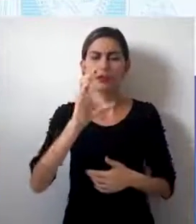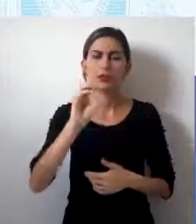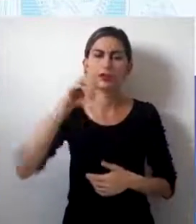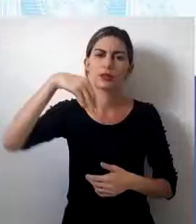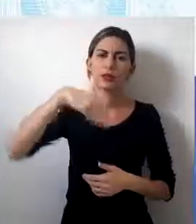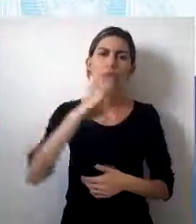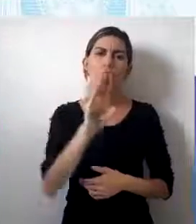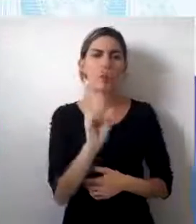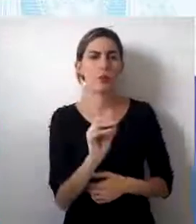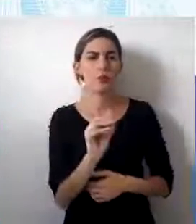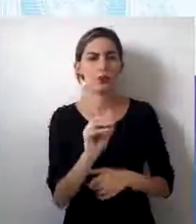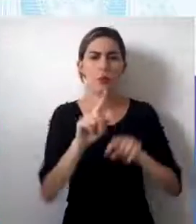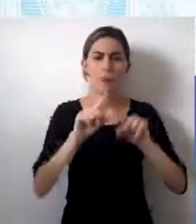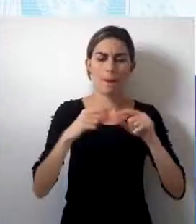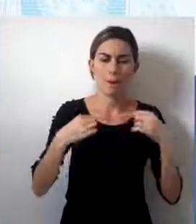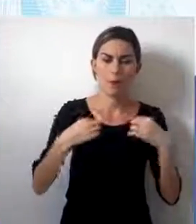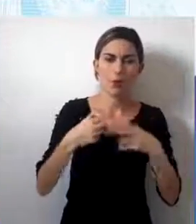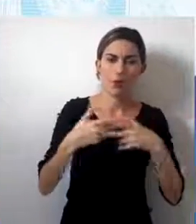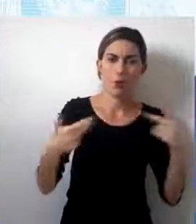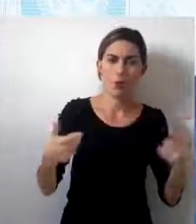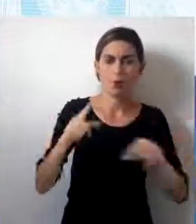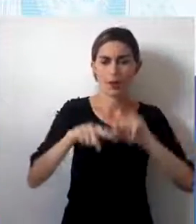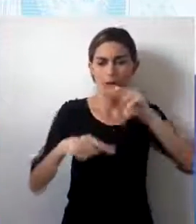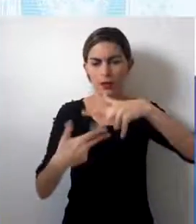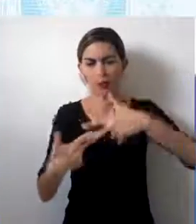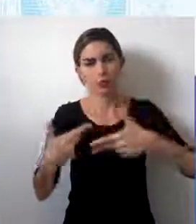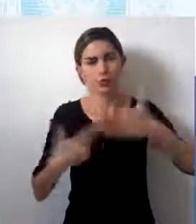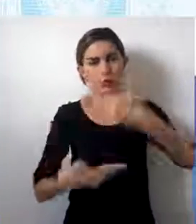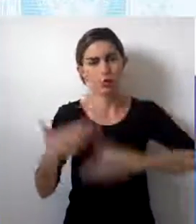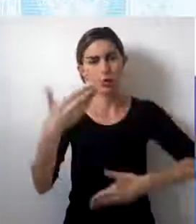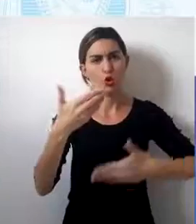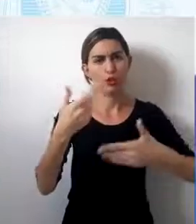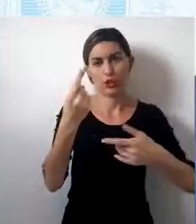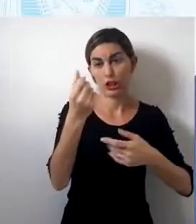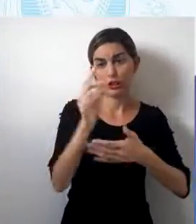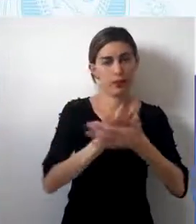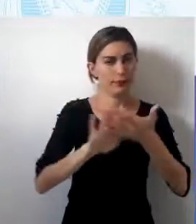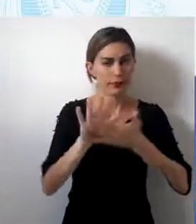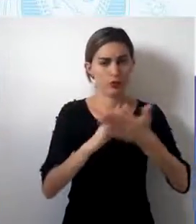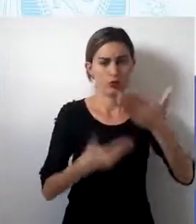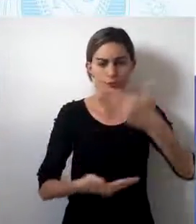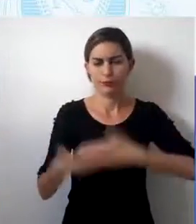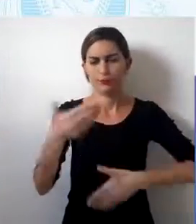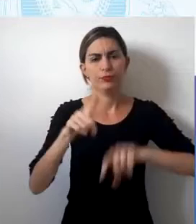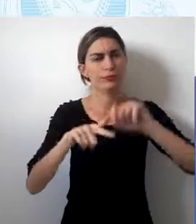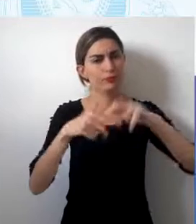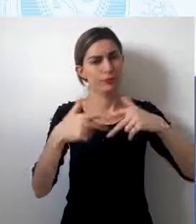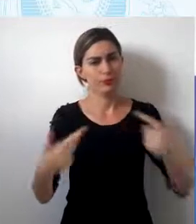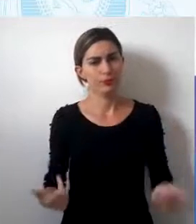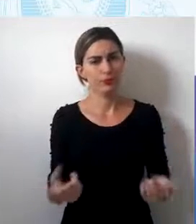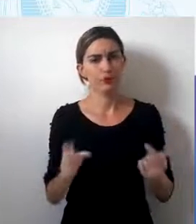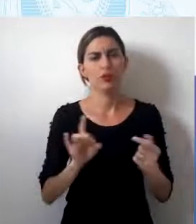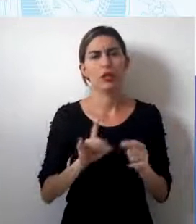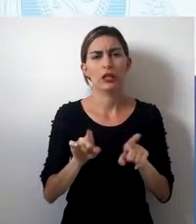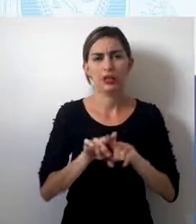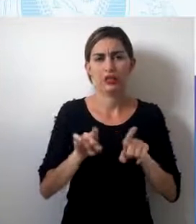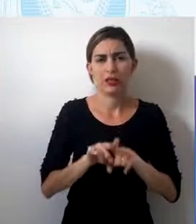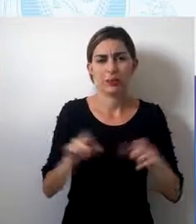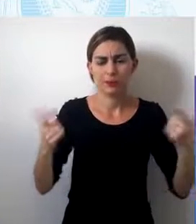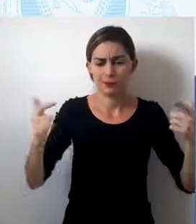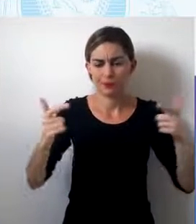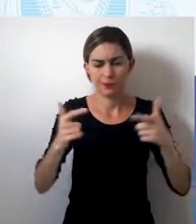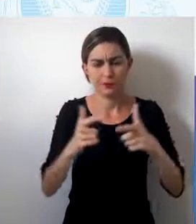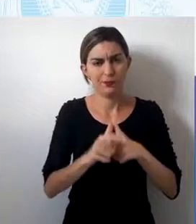escambo. Mercadoria por mercadoria. No entanto, o que vem a prevalecer nesse período foi a exploração e a eliminação dos